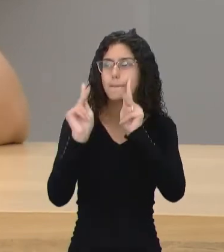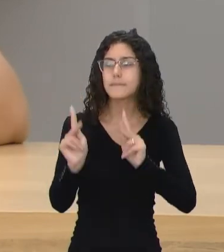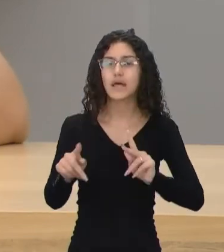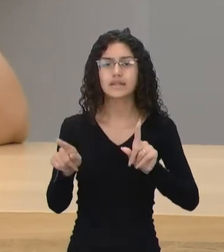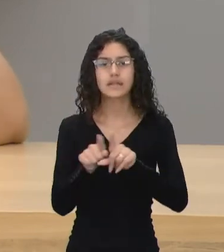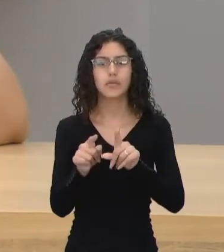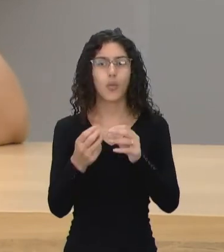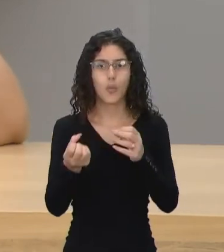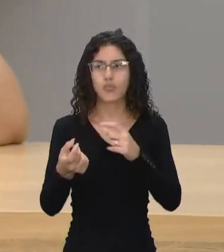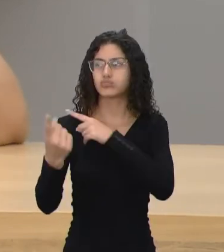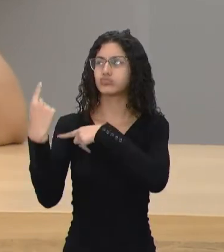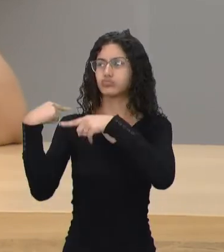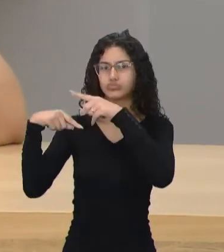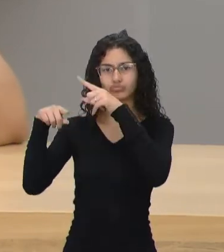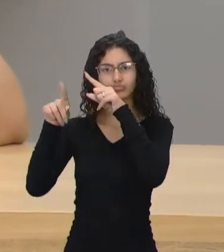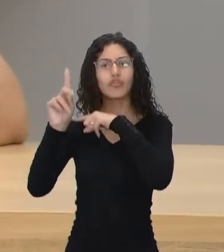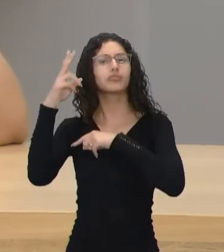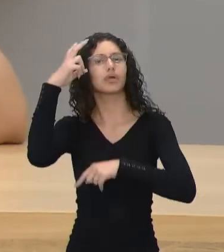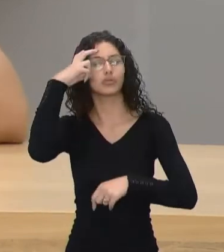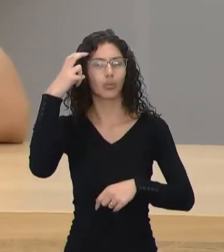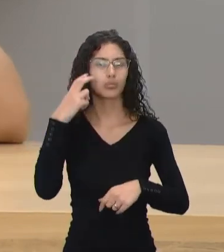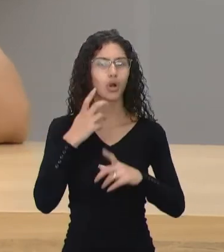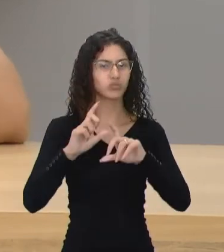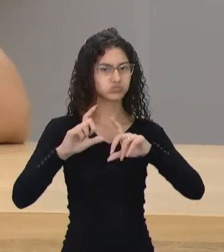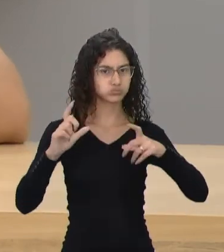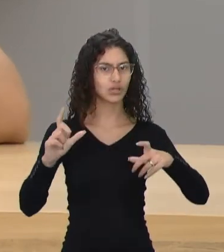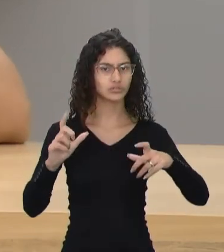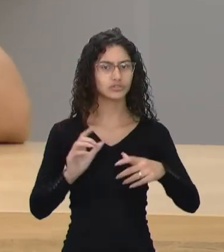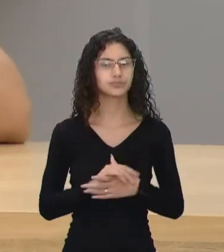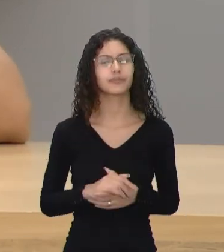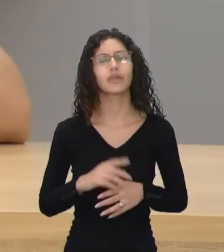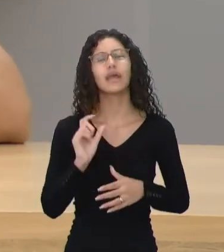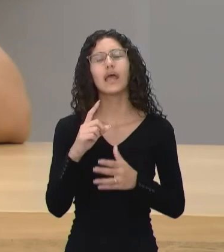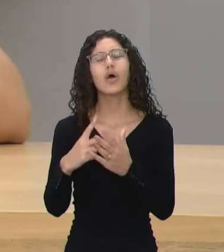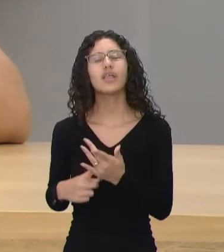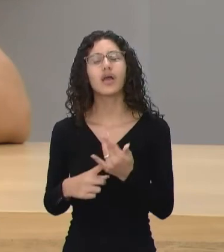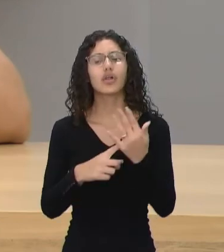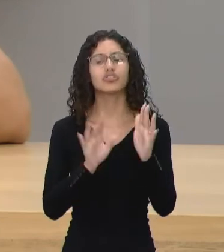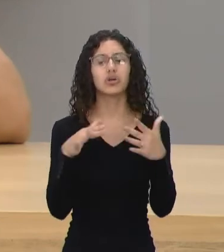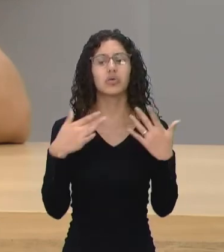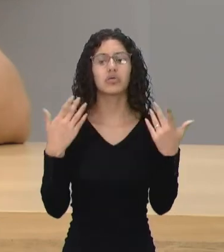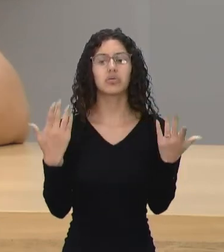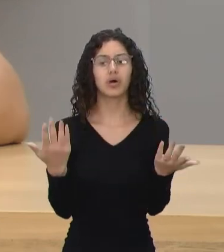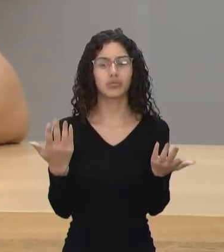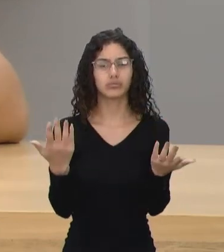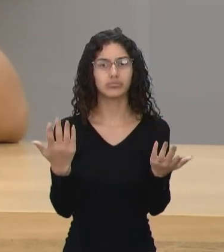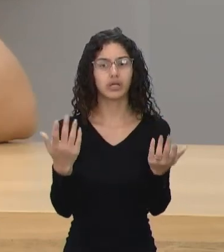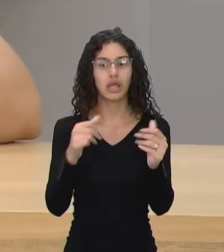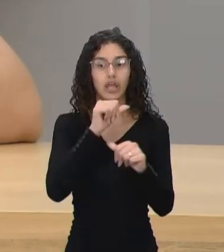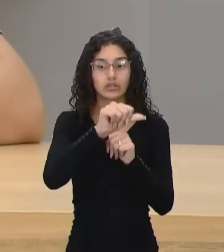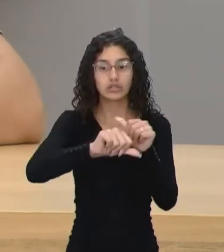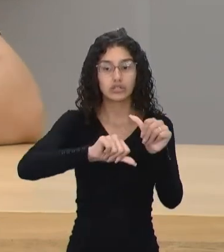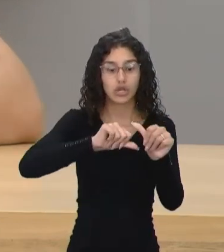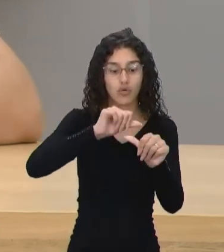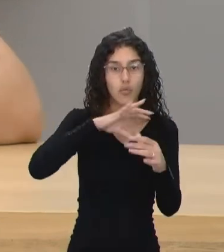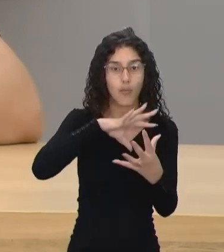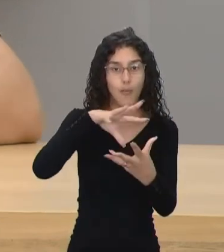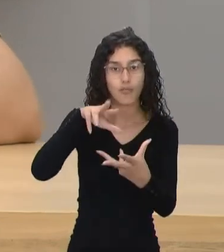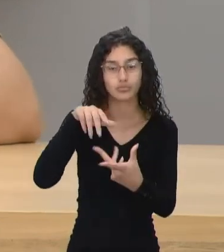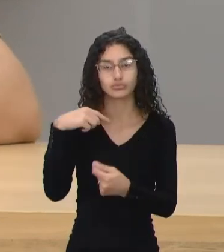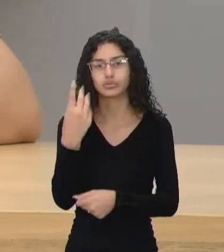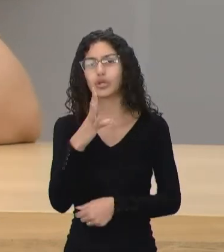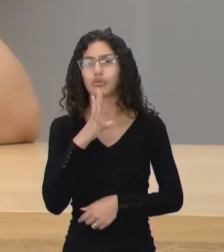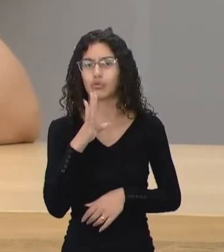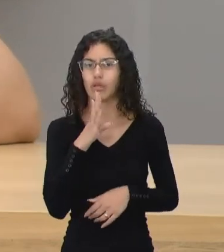grande desenvolvimento cultural. E que tecnologias surgiram nesse período e que transformaram o mundo que a gente